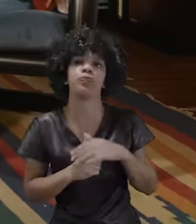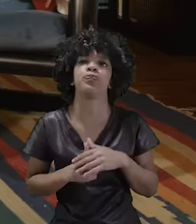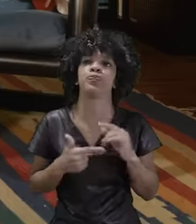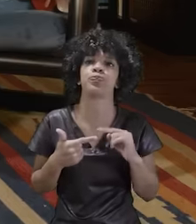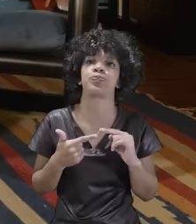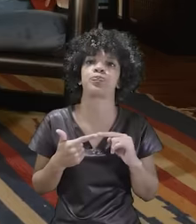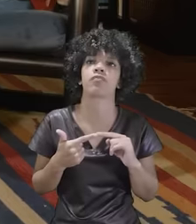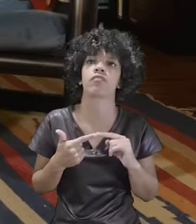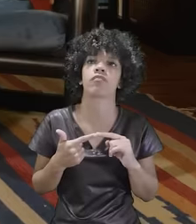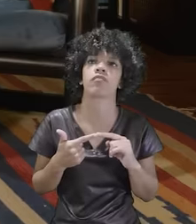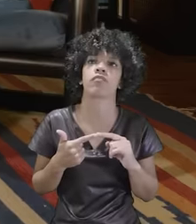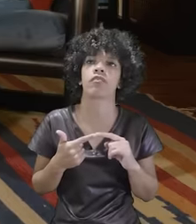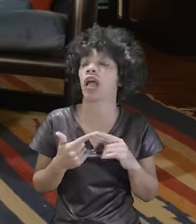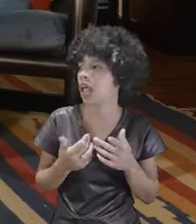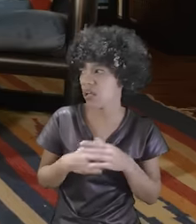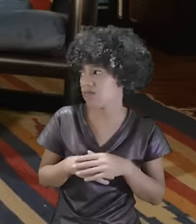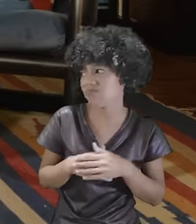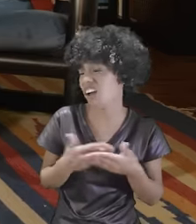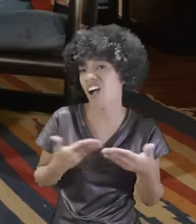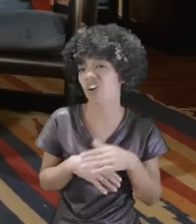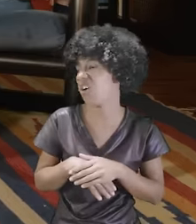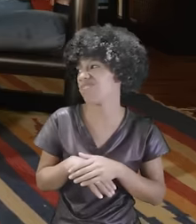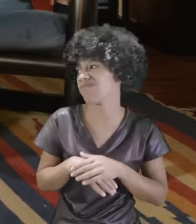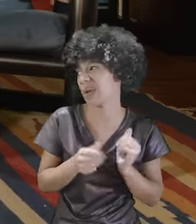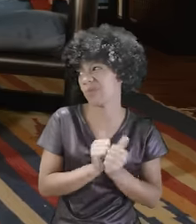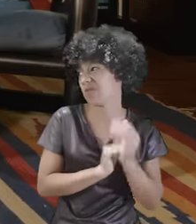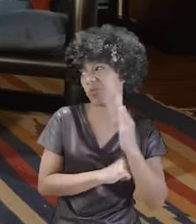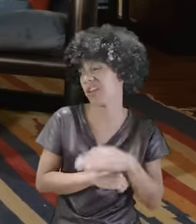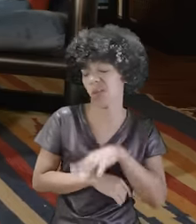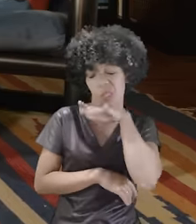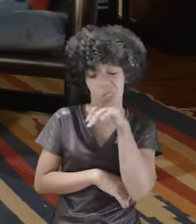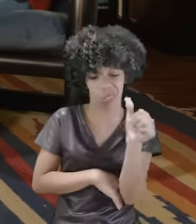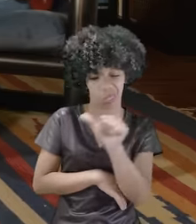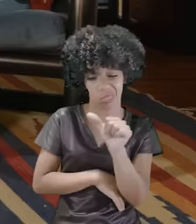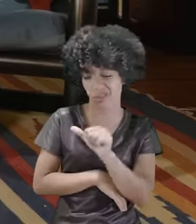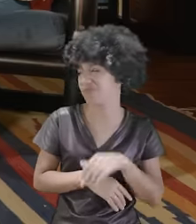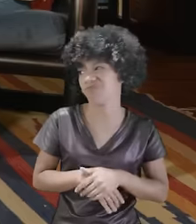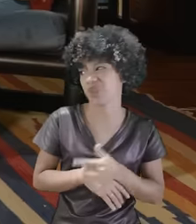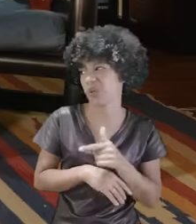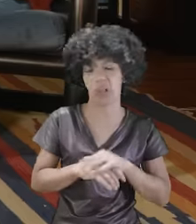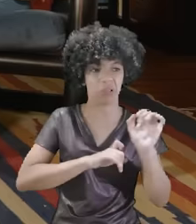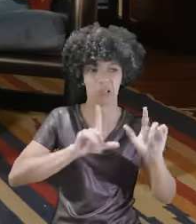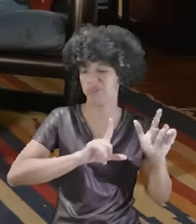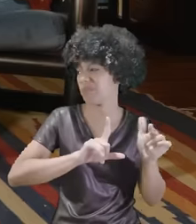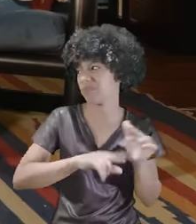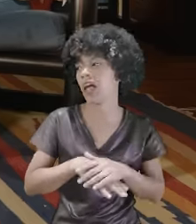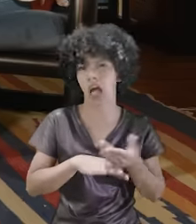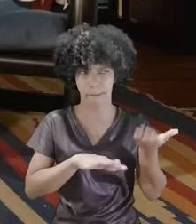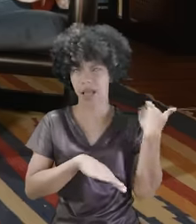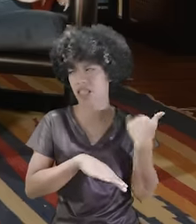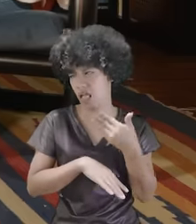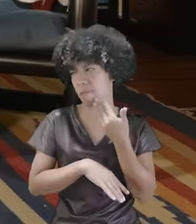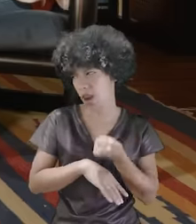que passa não atualmente não tá nem passando que você não tá jogando muito bem não tava jogando melhor antes